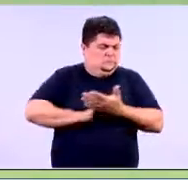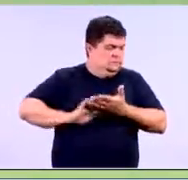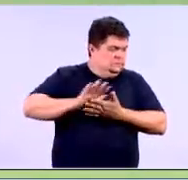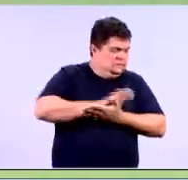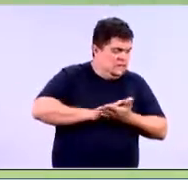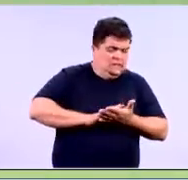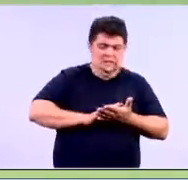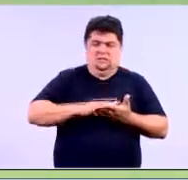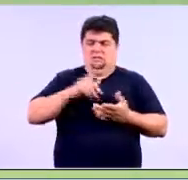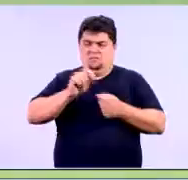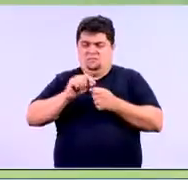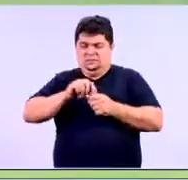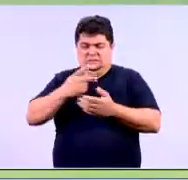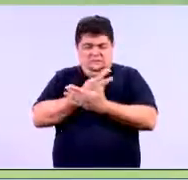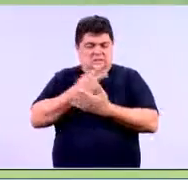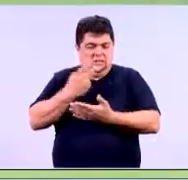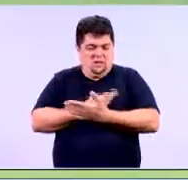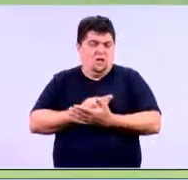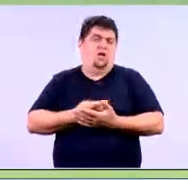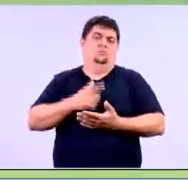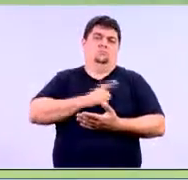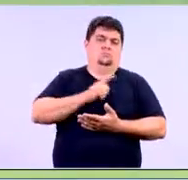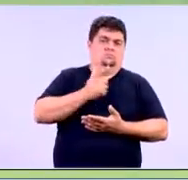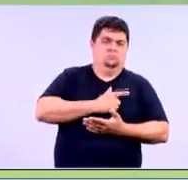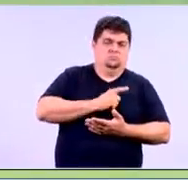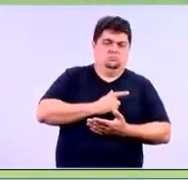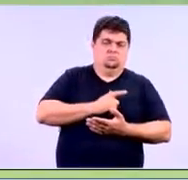omissão, desde que não